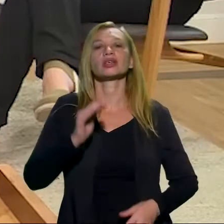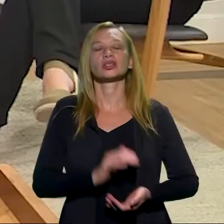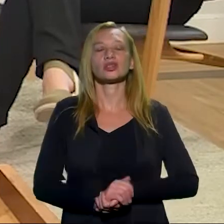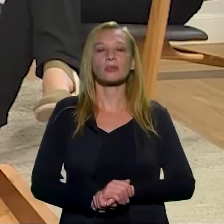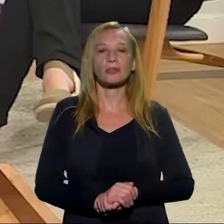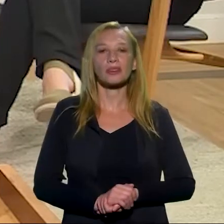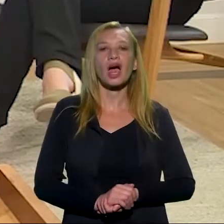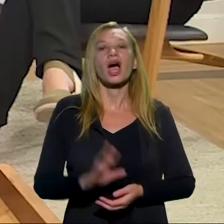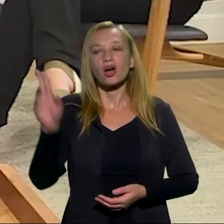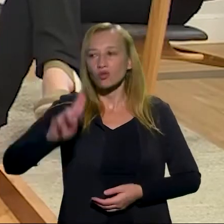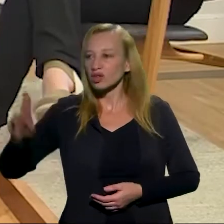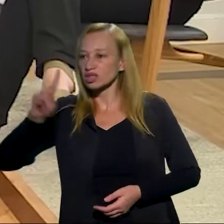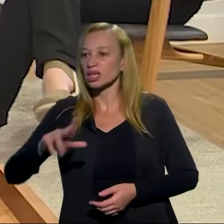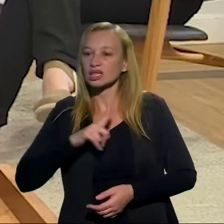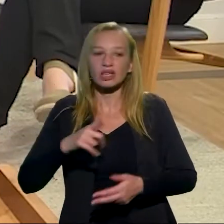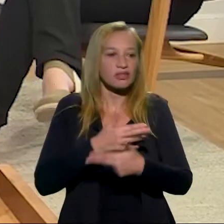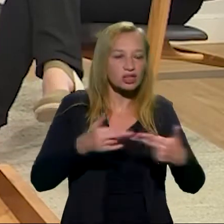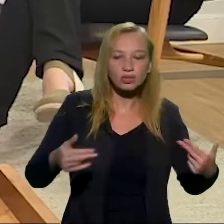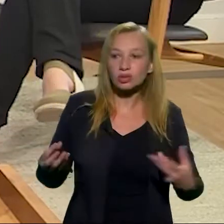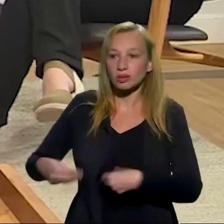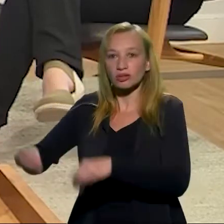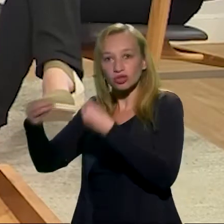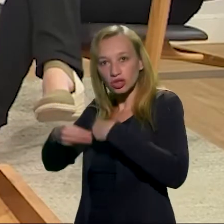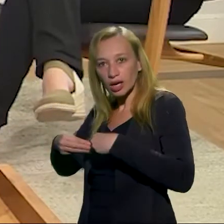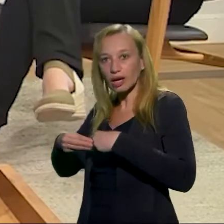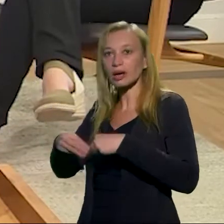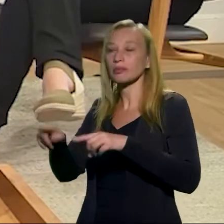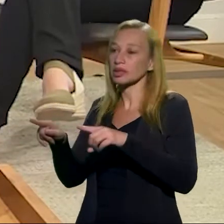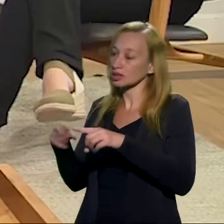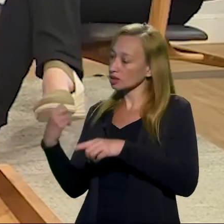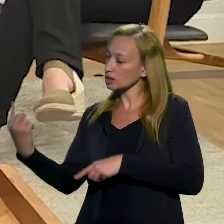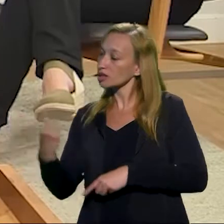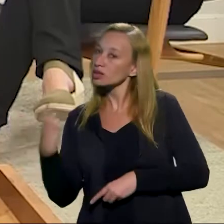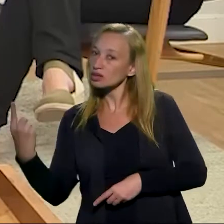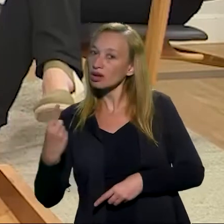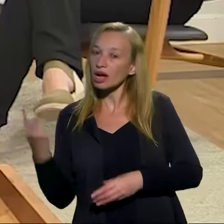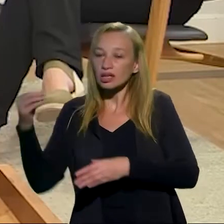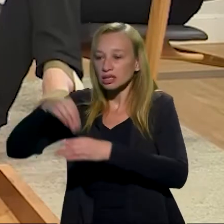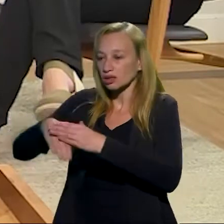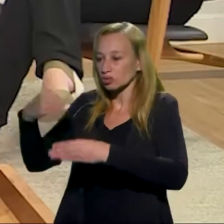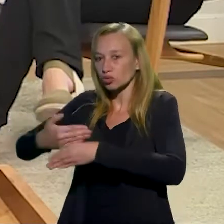aproximar. A universidade tem muita coisa para nos dar, mas